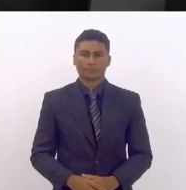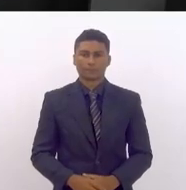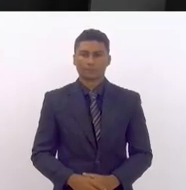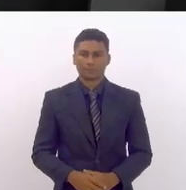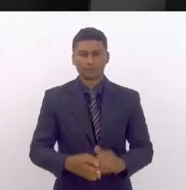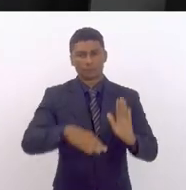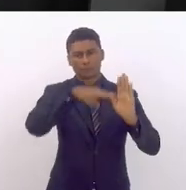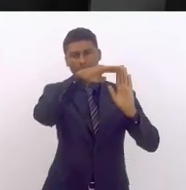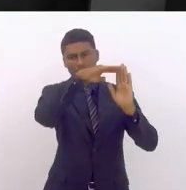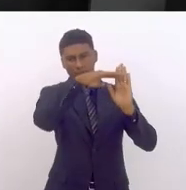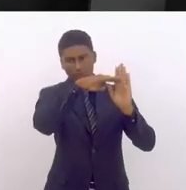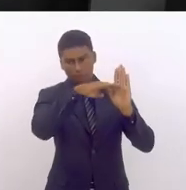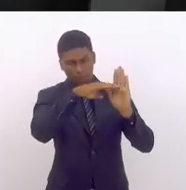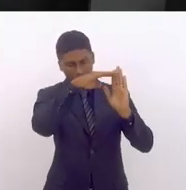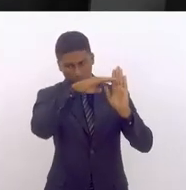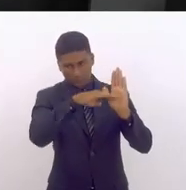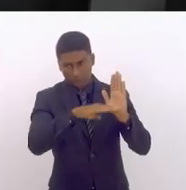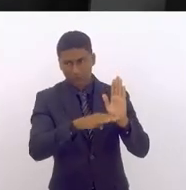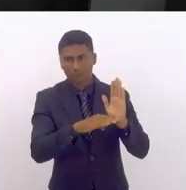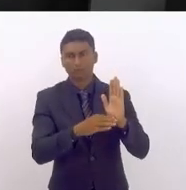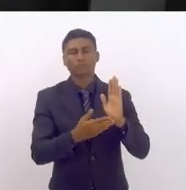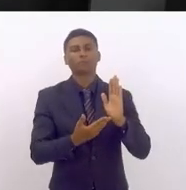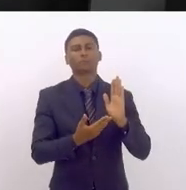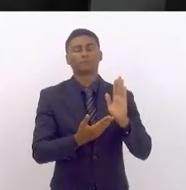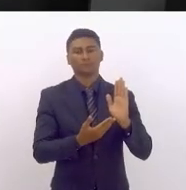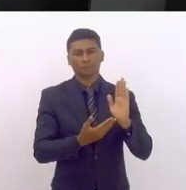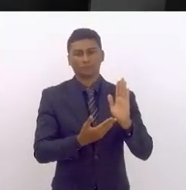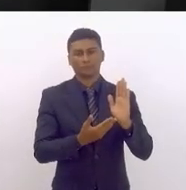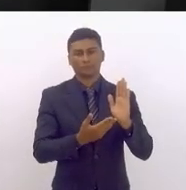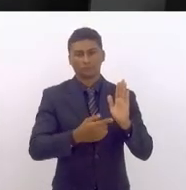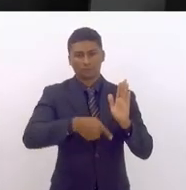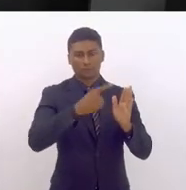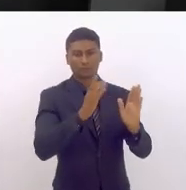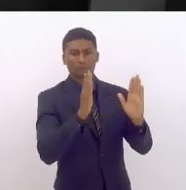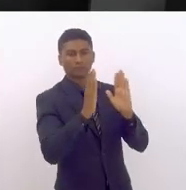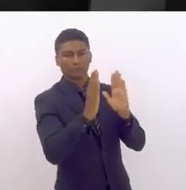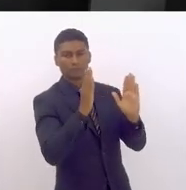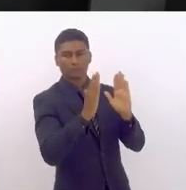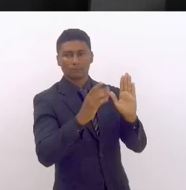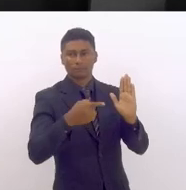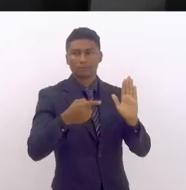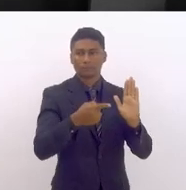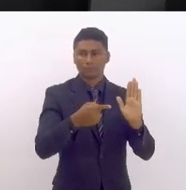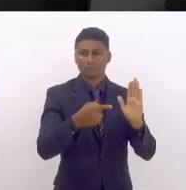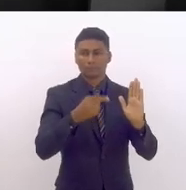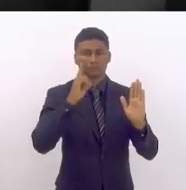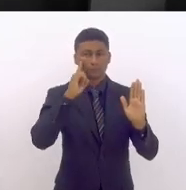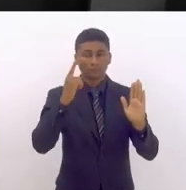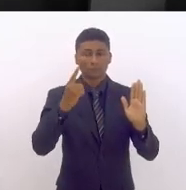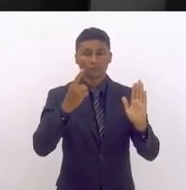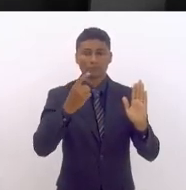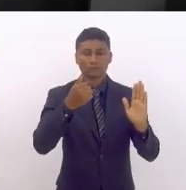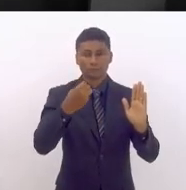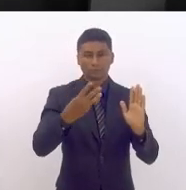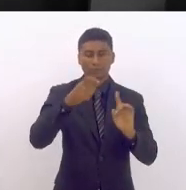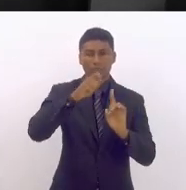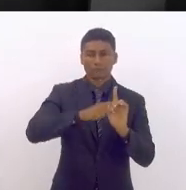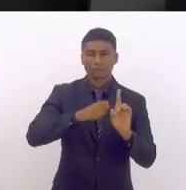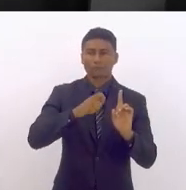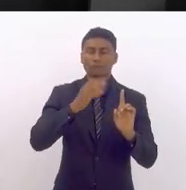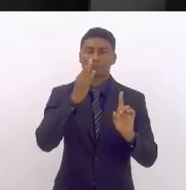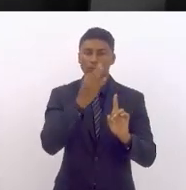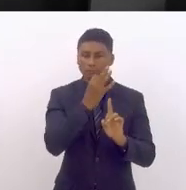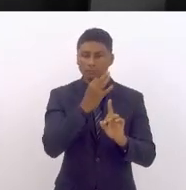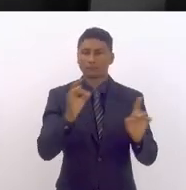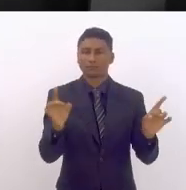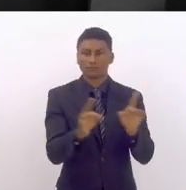Nada mais havendo a tratar na primeira sessão extraordinária do dia 13 de setembro, a